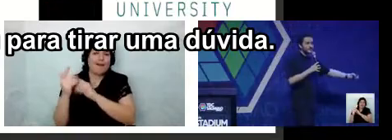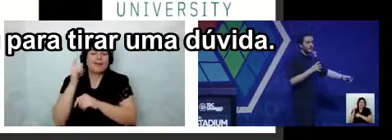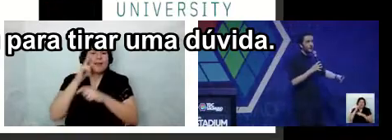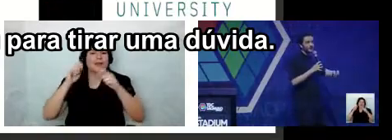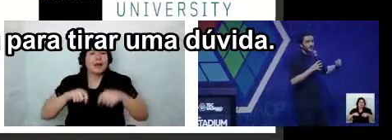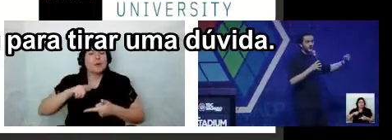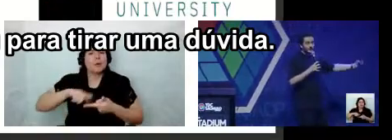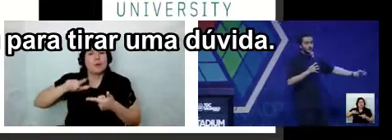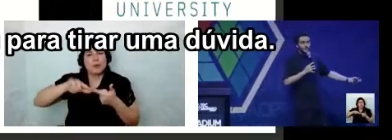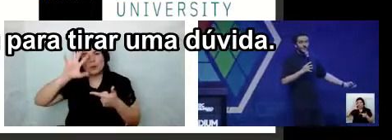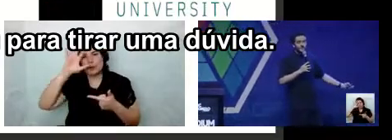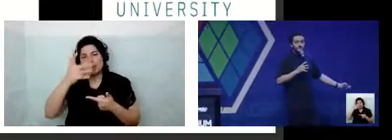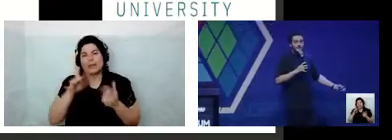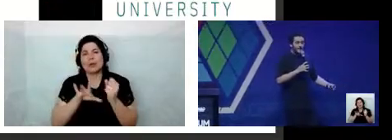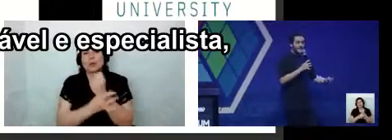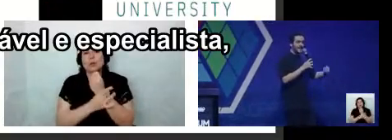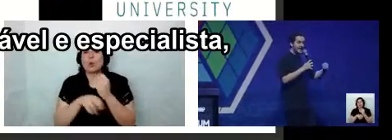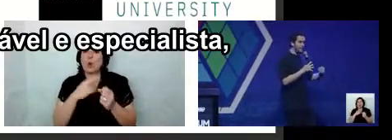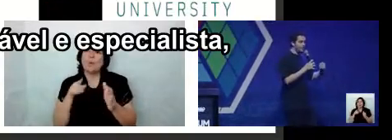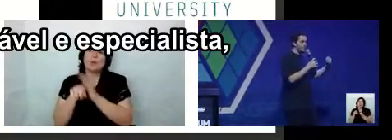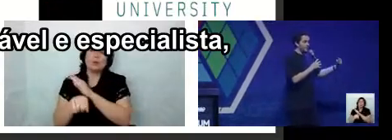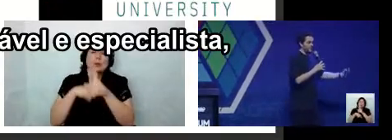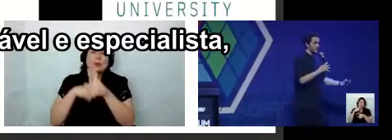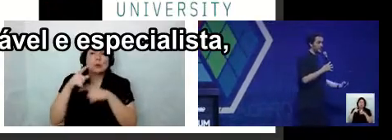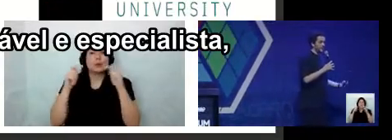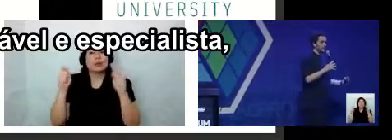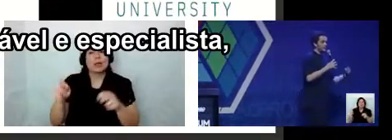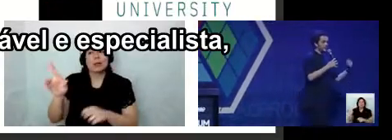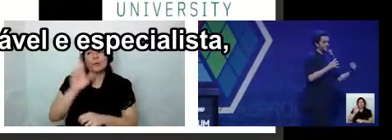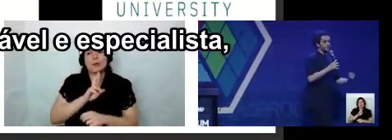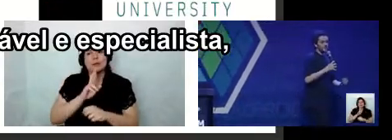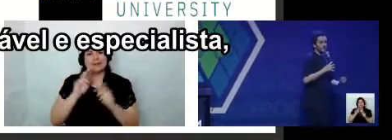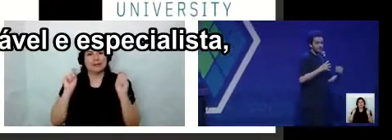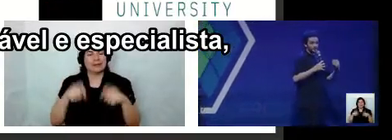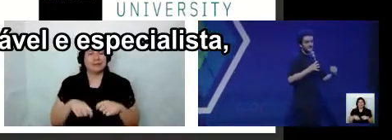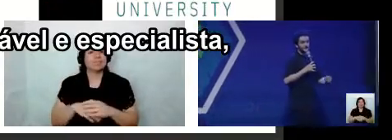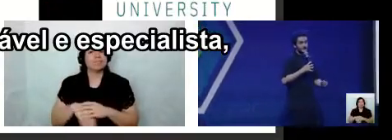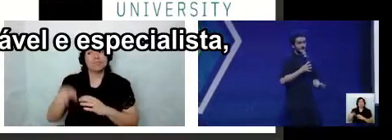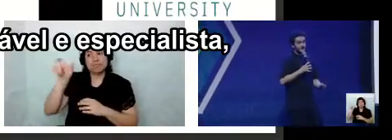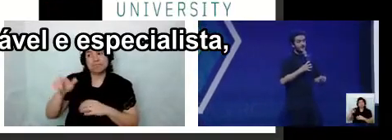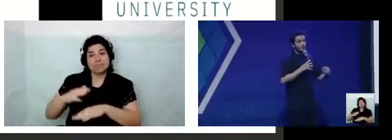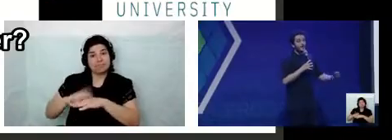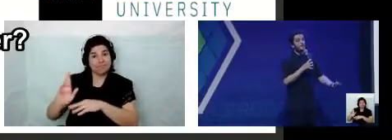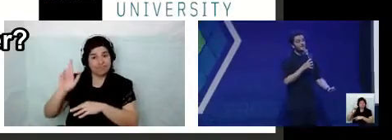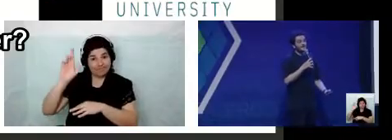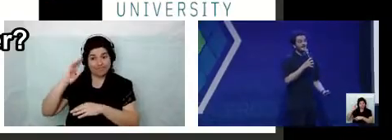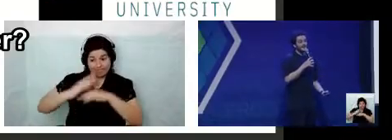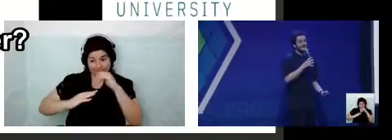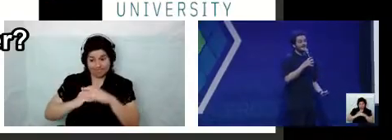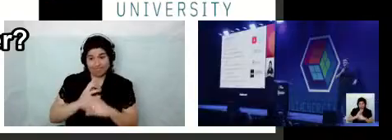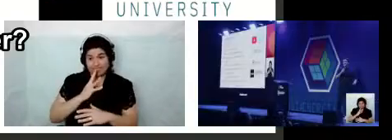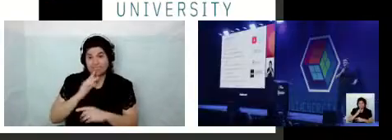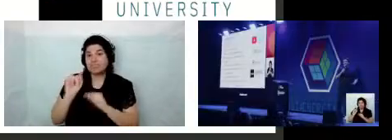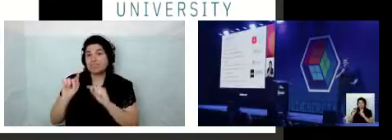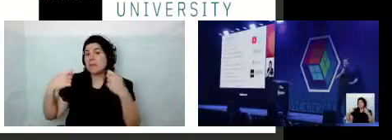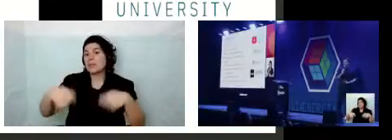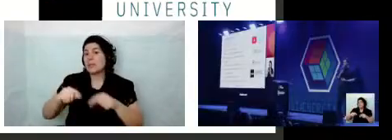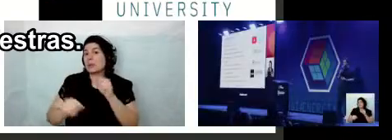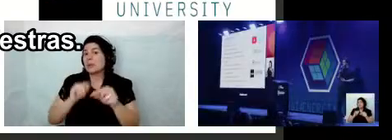de segurança ou para tirar uma dúvida. E aí, ele como agente, ele como responsável e especialista, o que ele precisaria